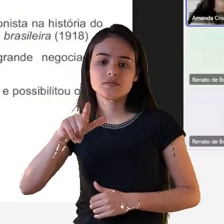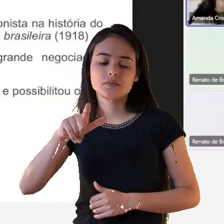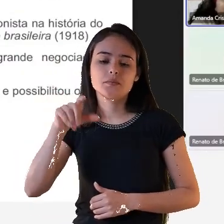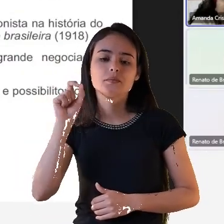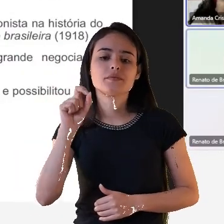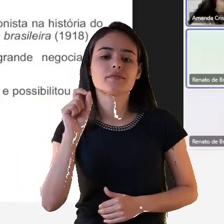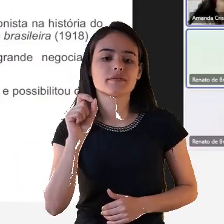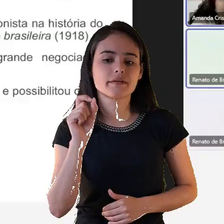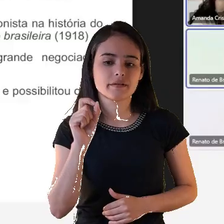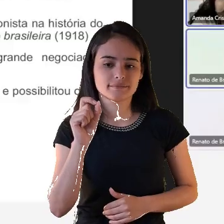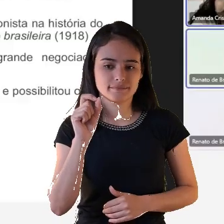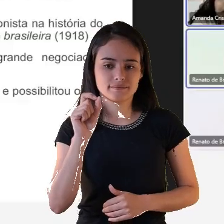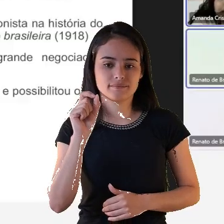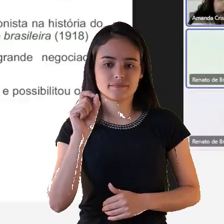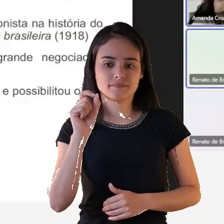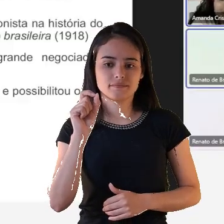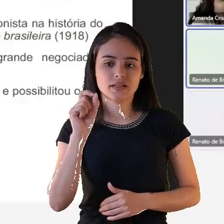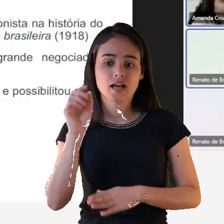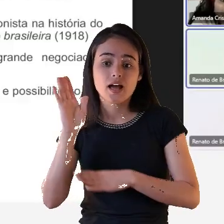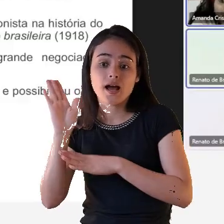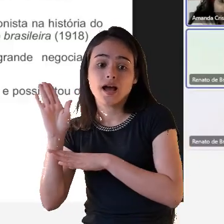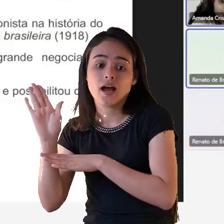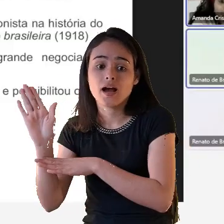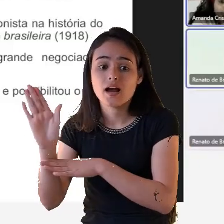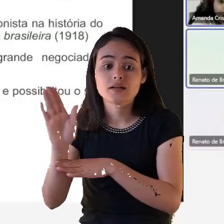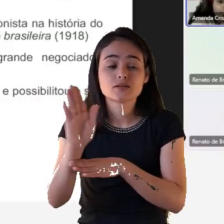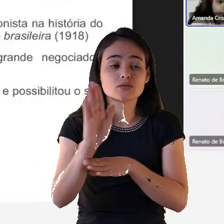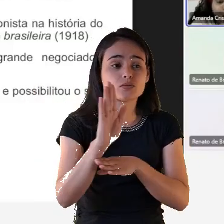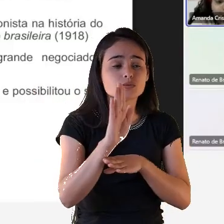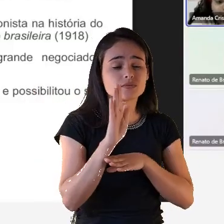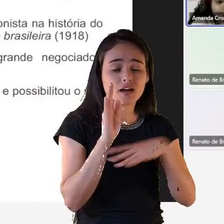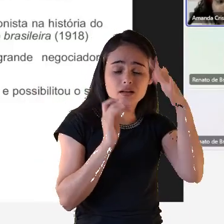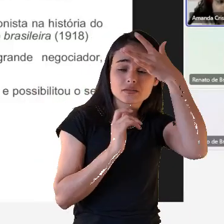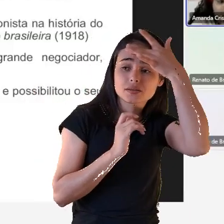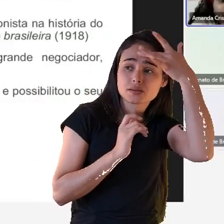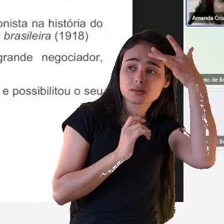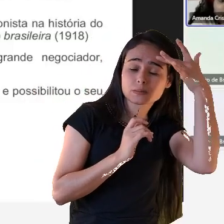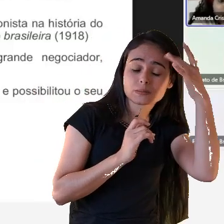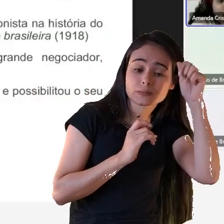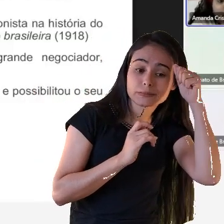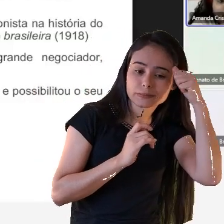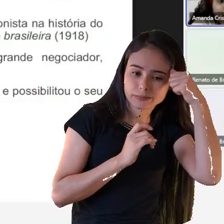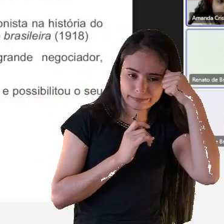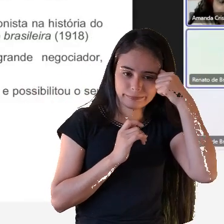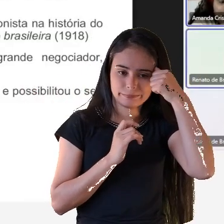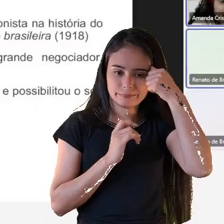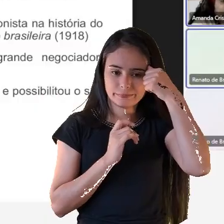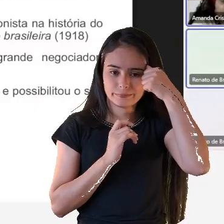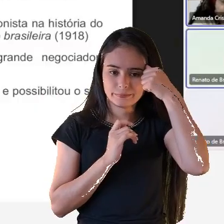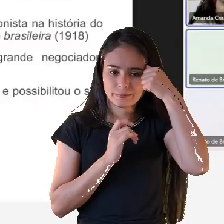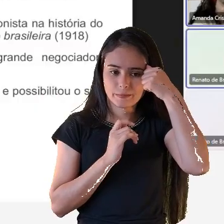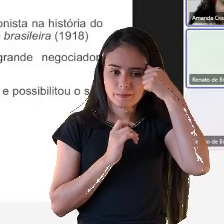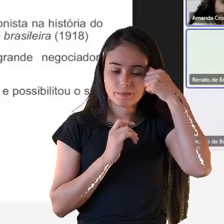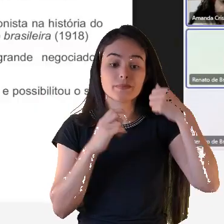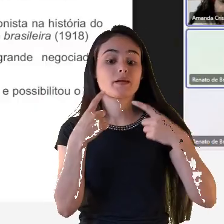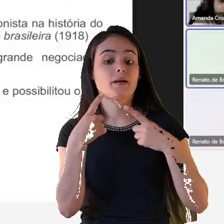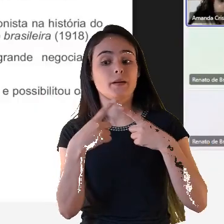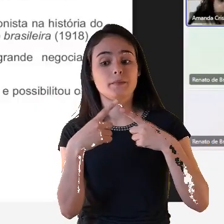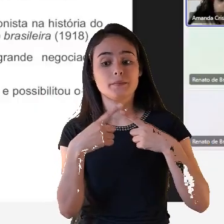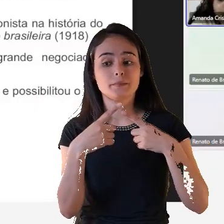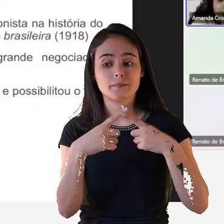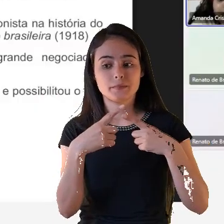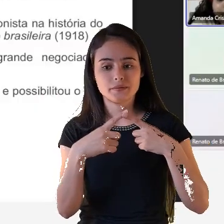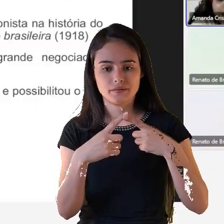Manuel Quirino, ele analisava muito a presença africana nas artes,